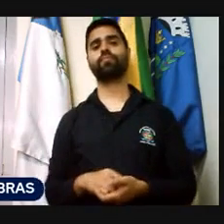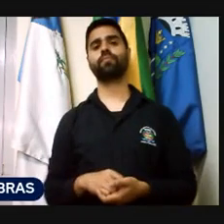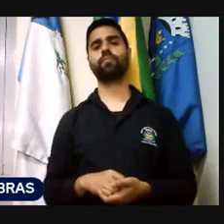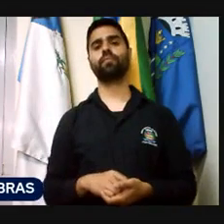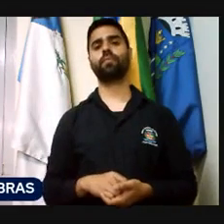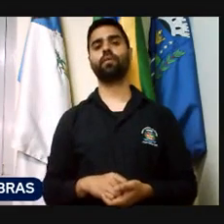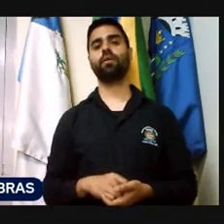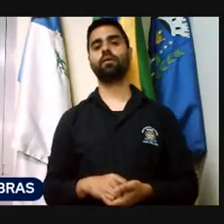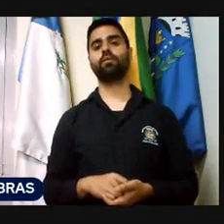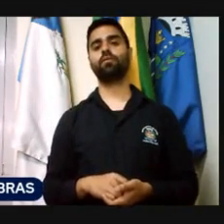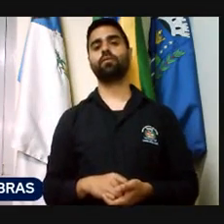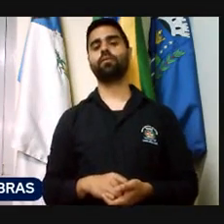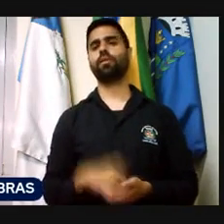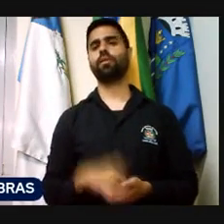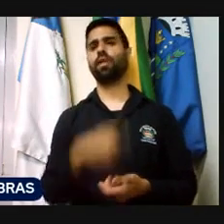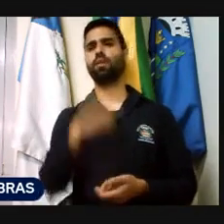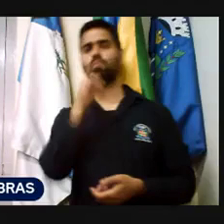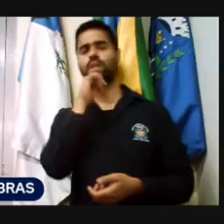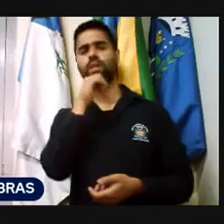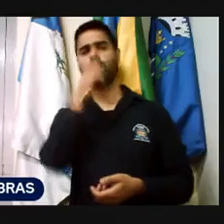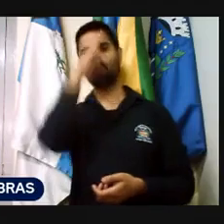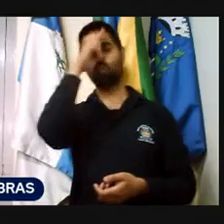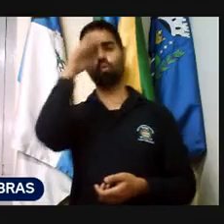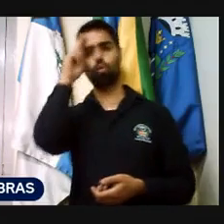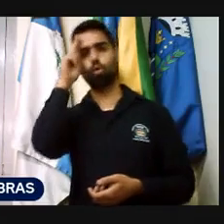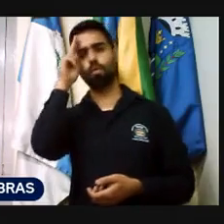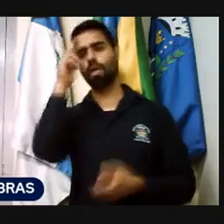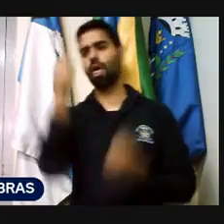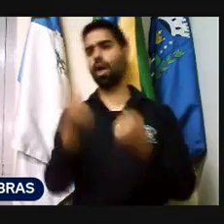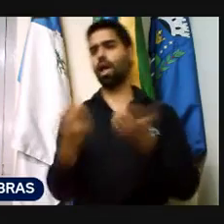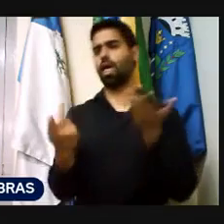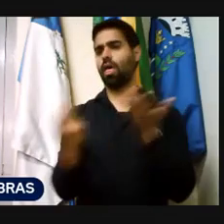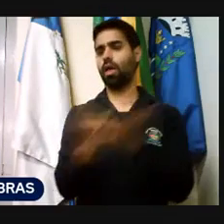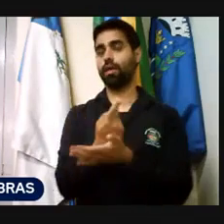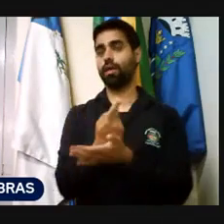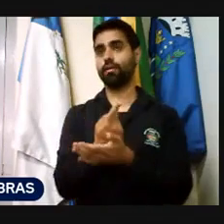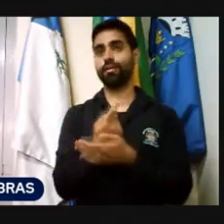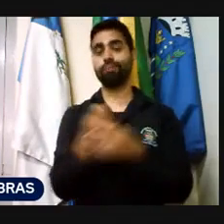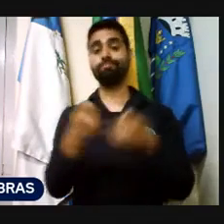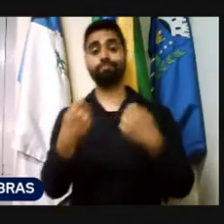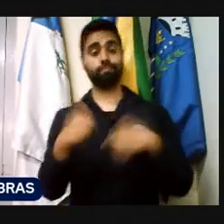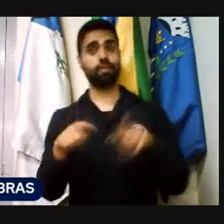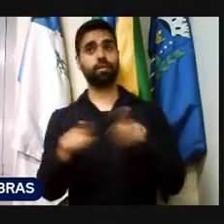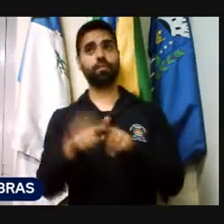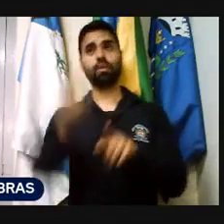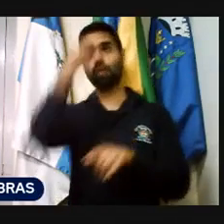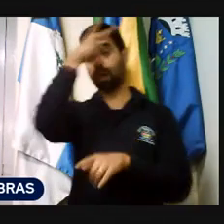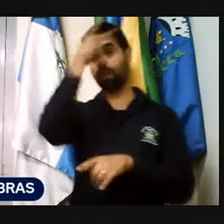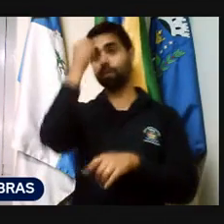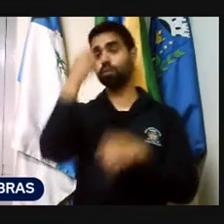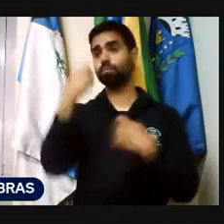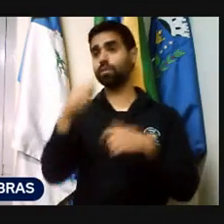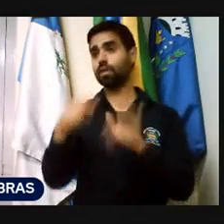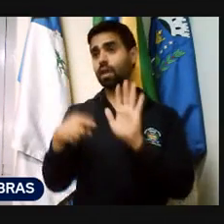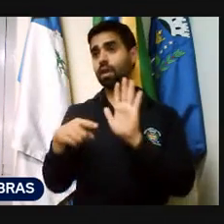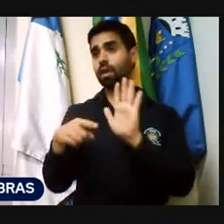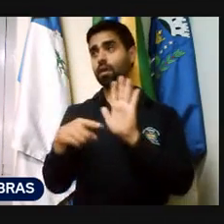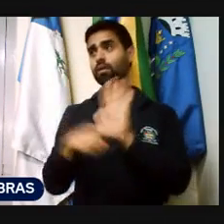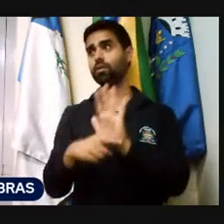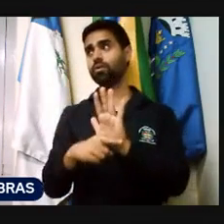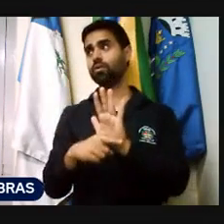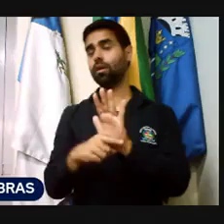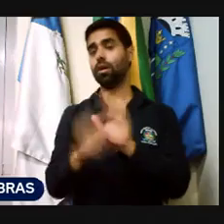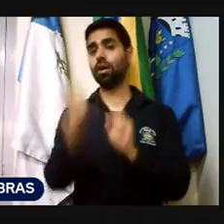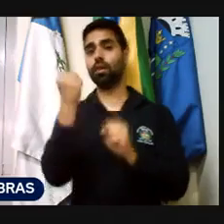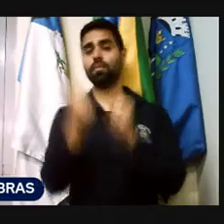mencionei, Uber, transportes regulares, é preciso que a prefeitura dê um subsídio à